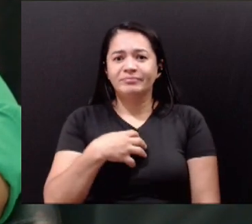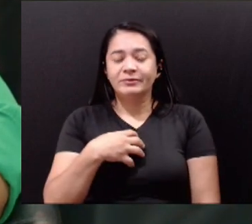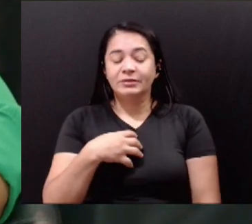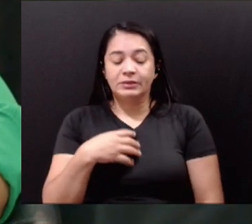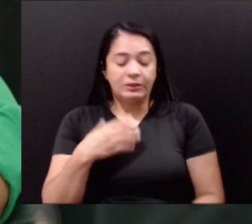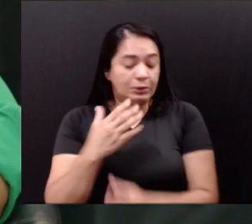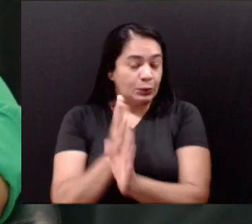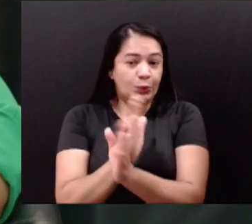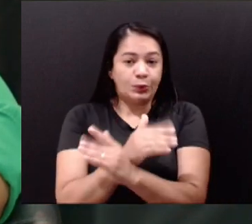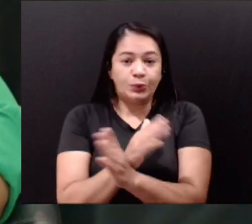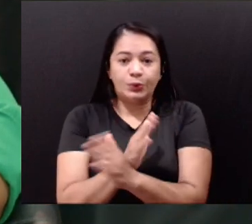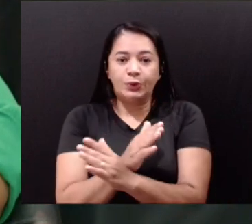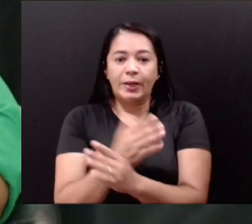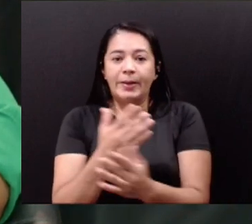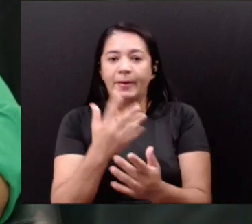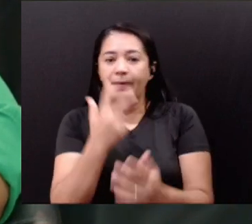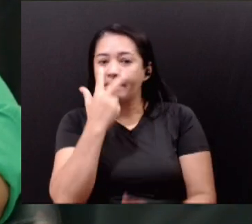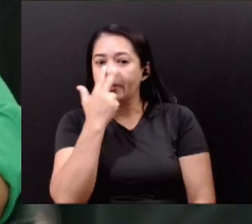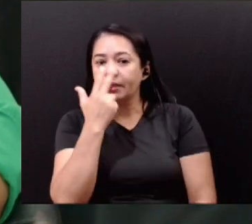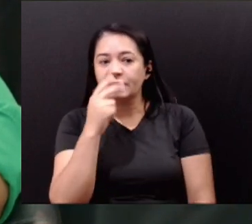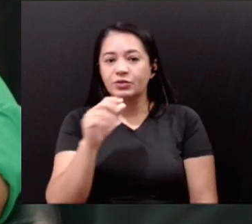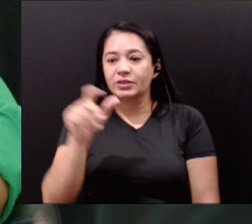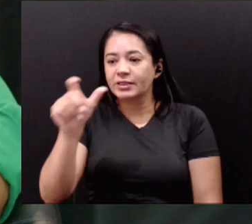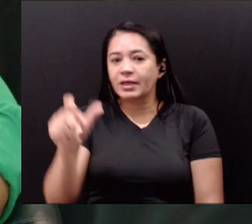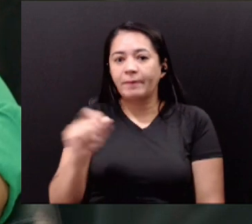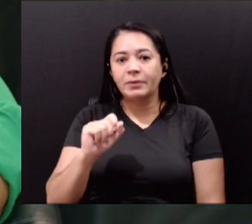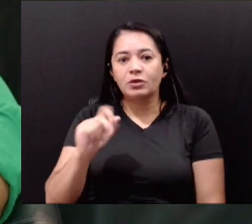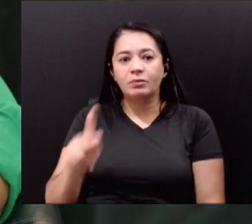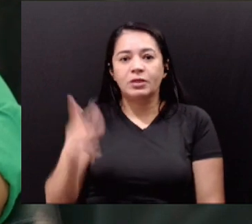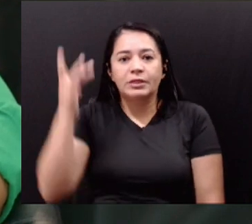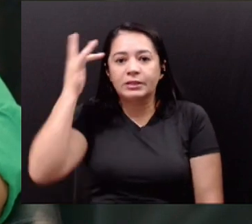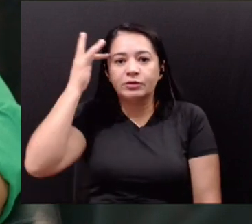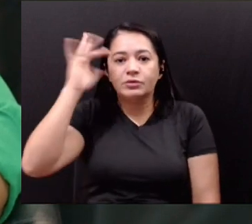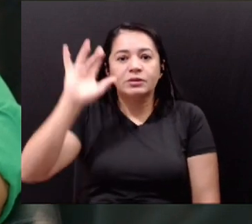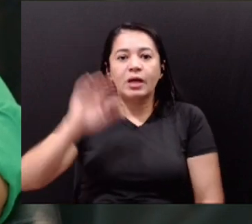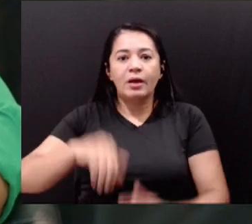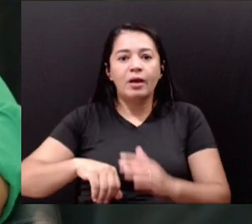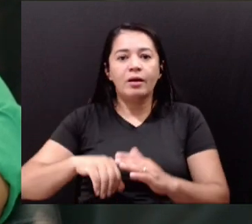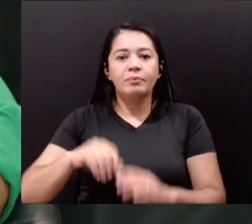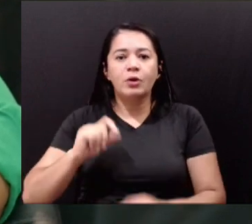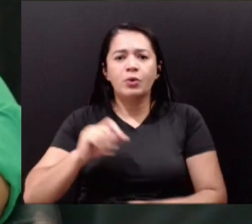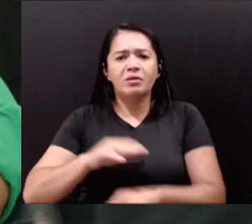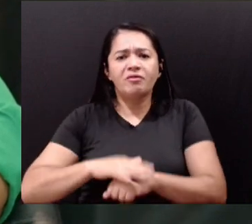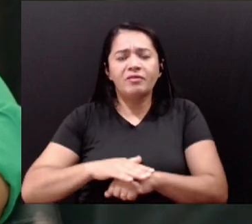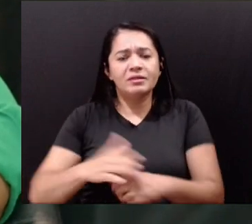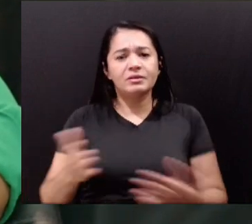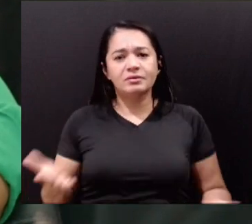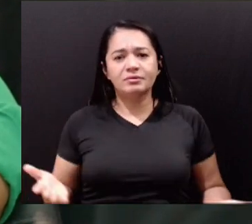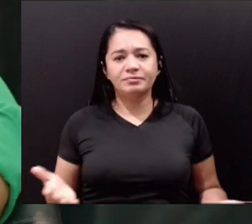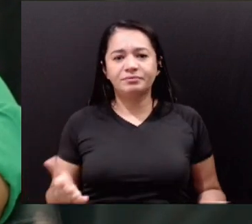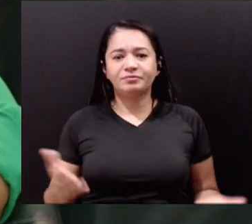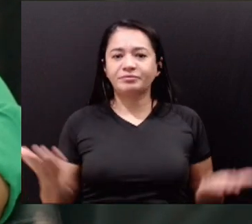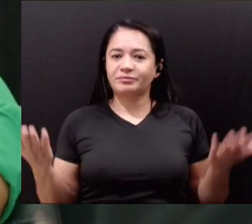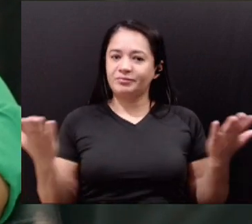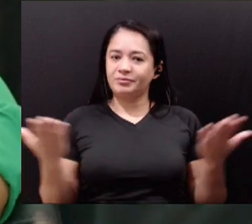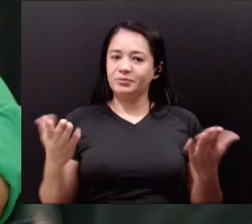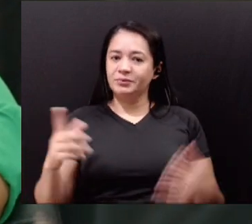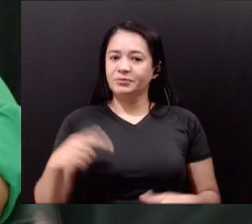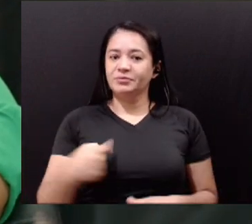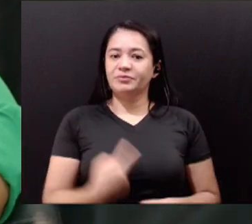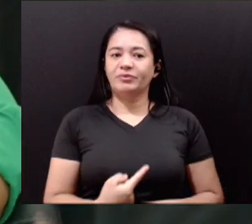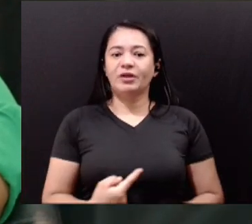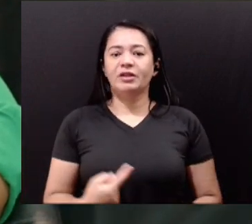pessoa aposentada não soubesse mais o que fazer com o seu tempo. Então, hoje, nós vamos falar sobre preparo psicológico